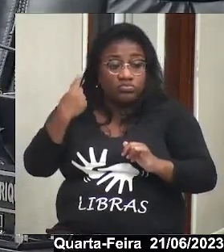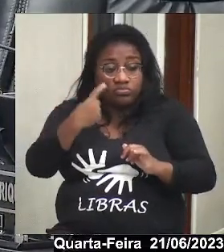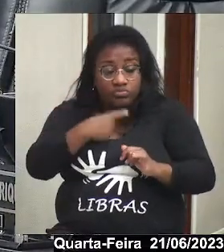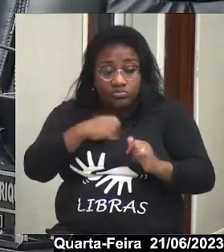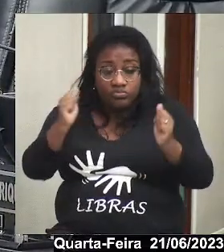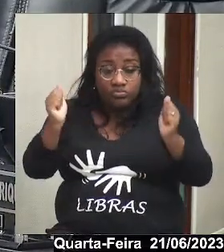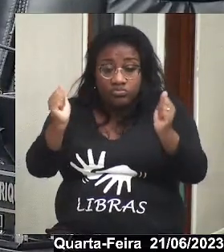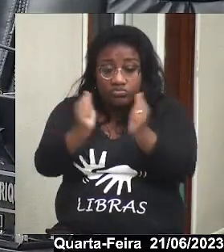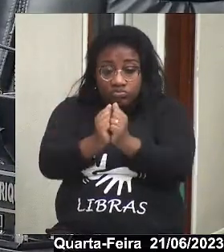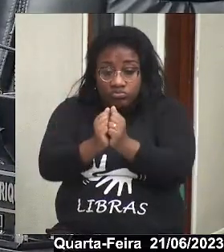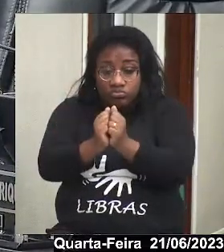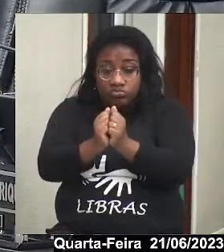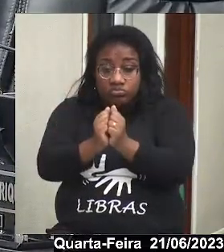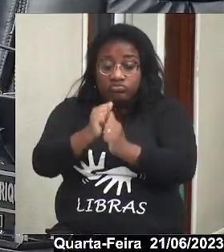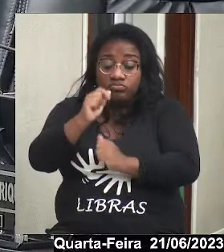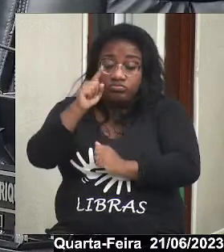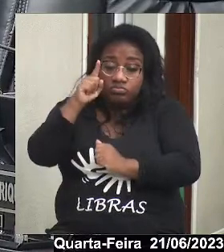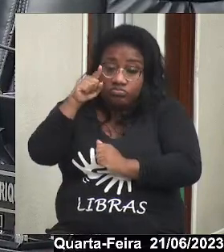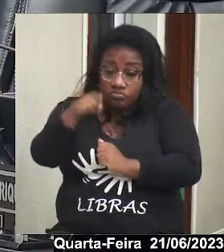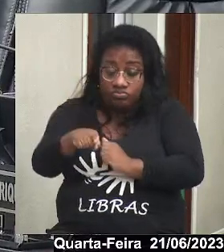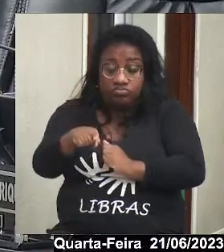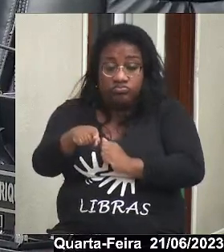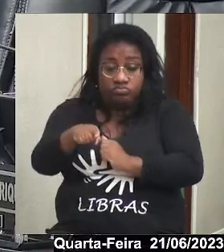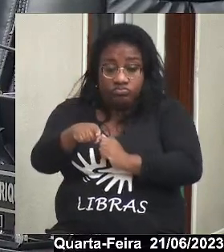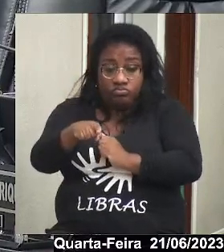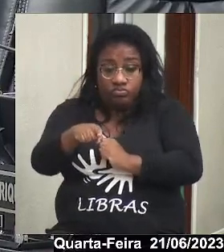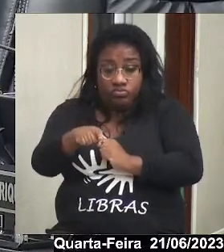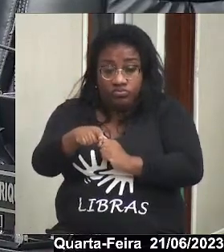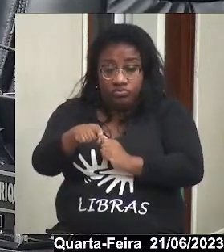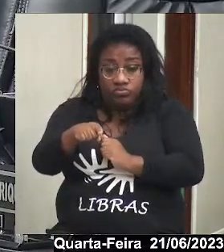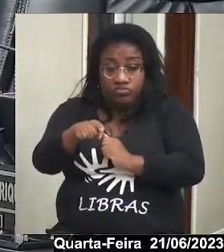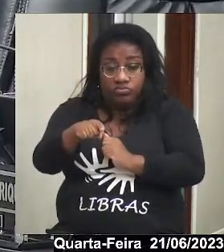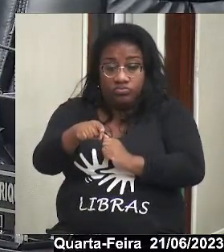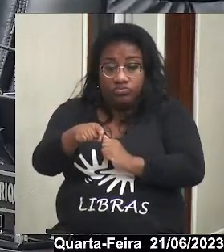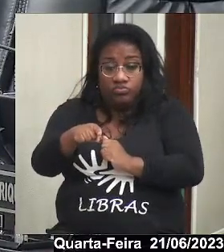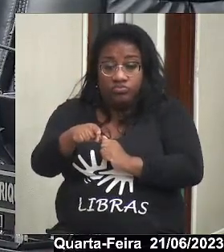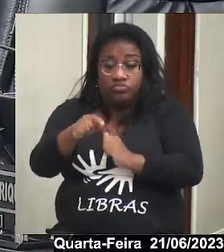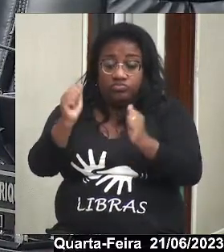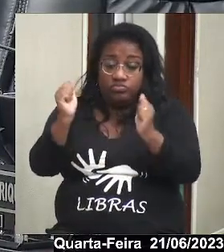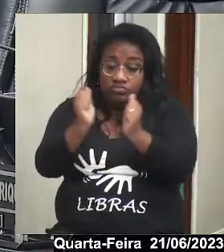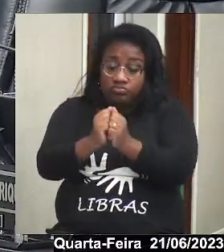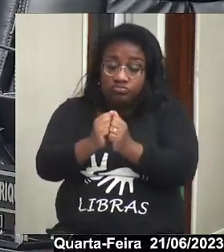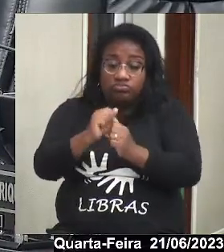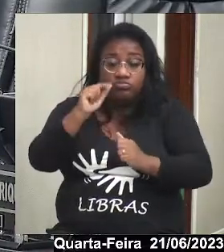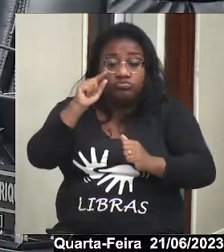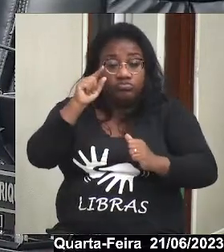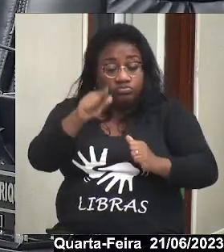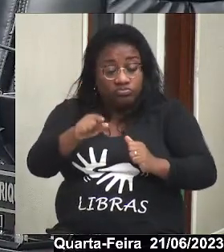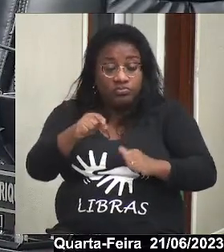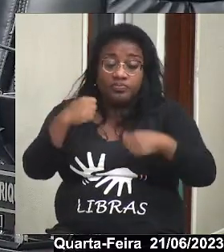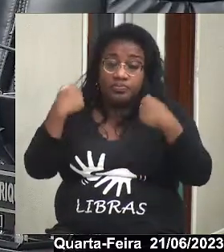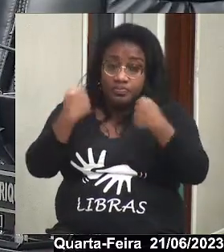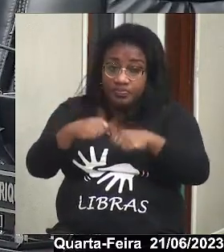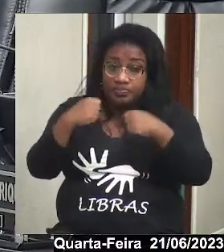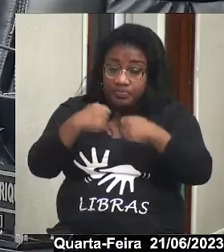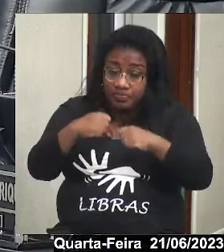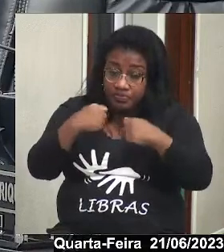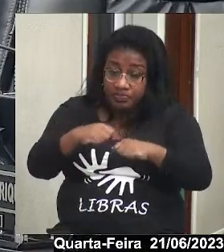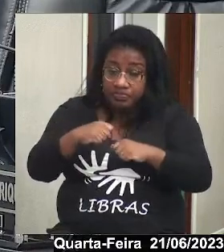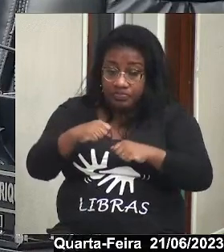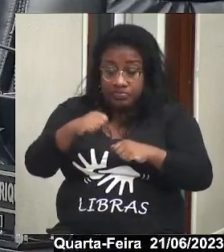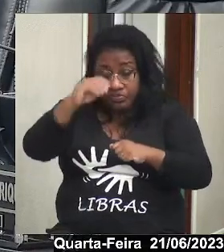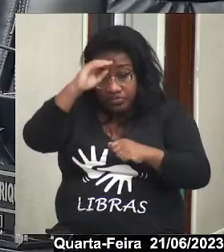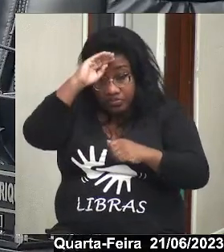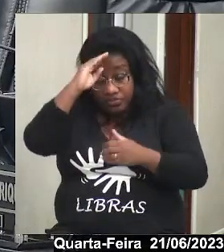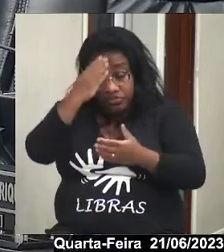nós estamos ao lado de vocês, que nós estamos ao lado de vocês. E estando ao lado de vocês, precisamos ter